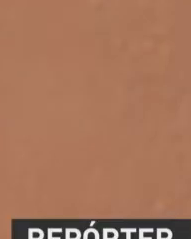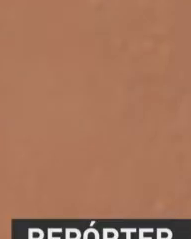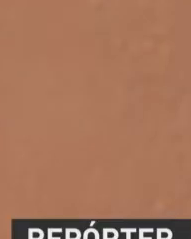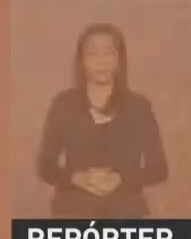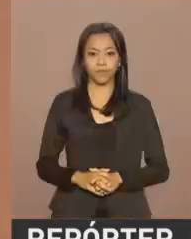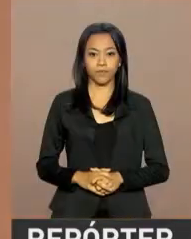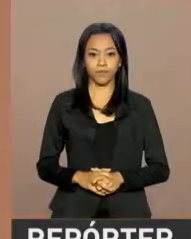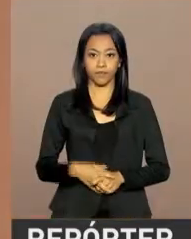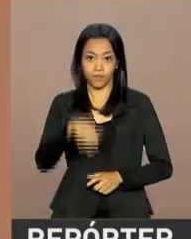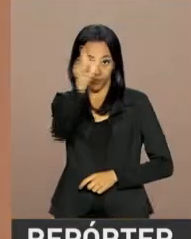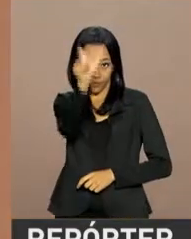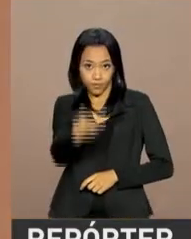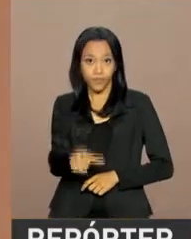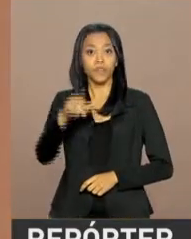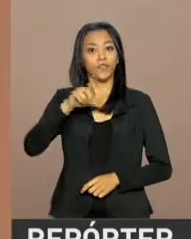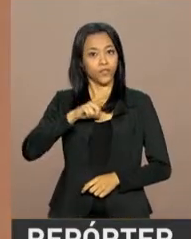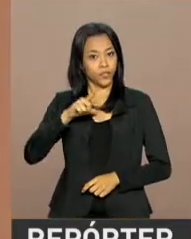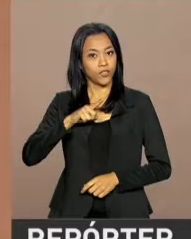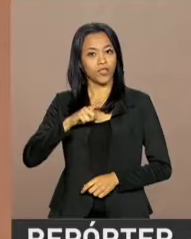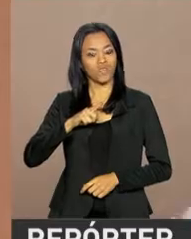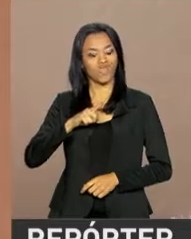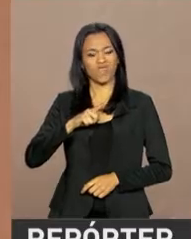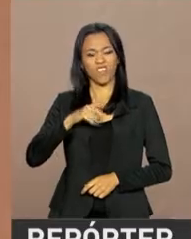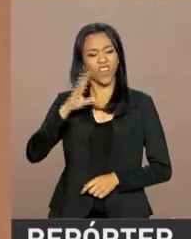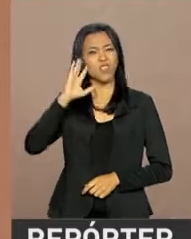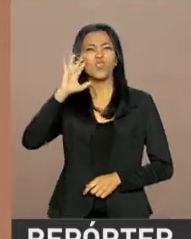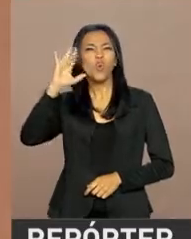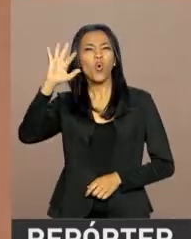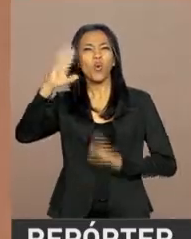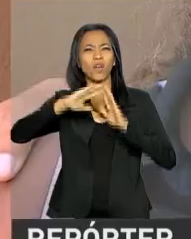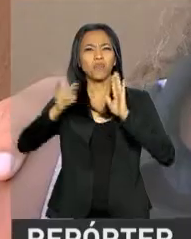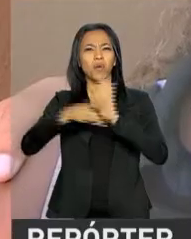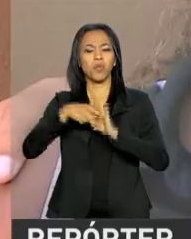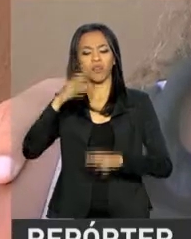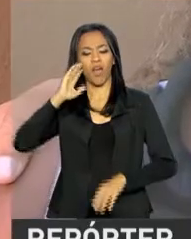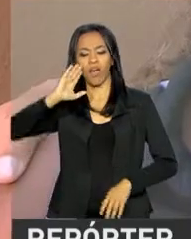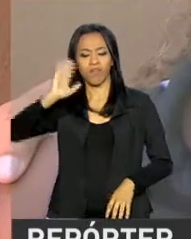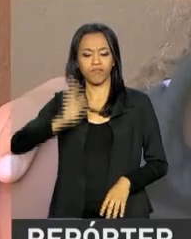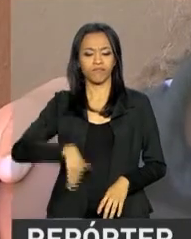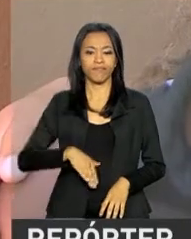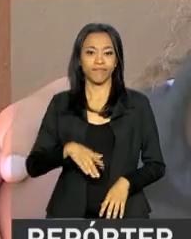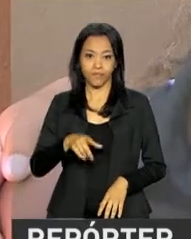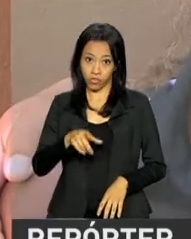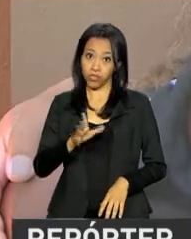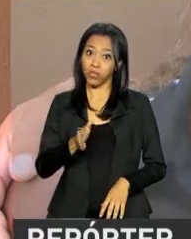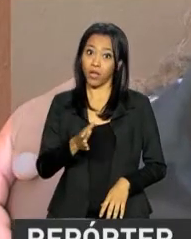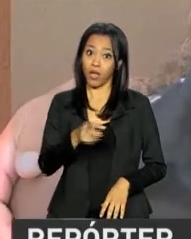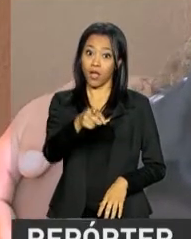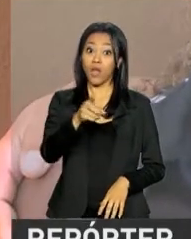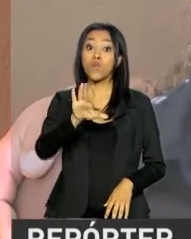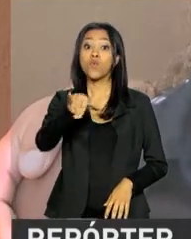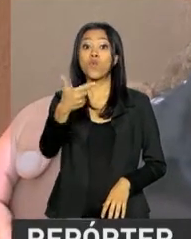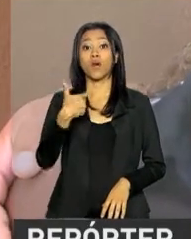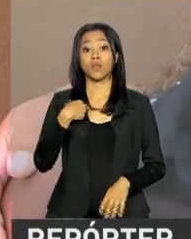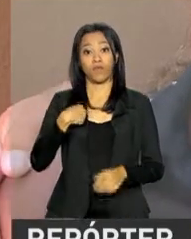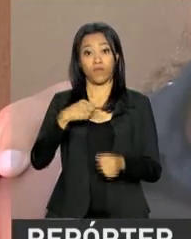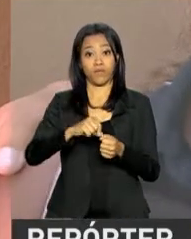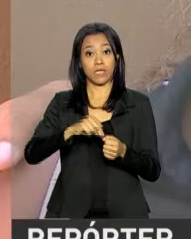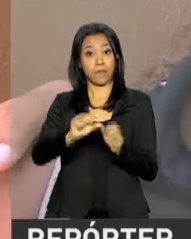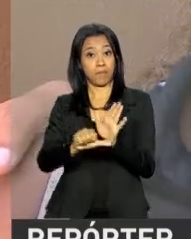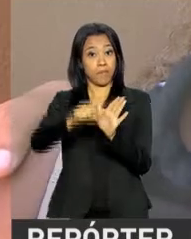alessandra tinha até deixado de acreditar no sonho da casa própria quando eu fiz a primeira inscrição